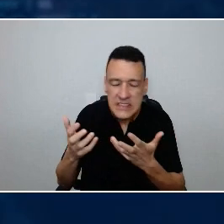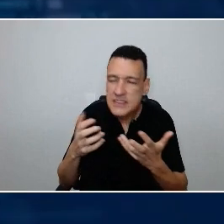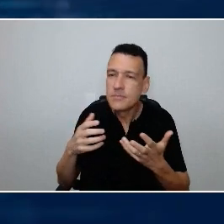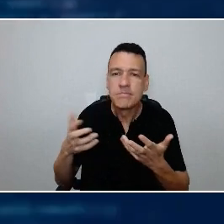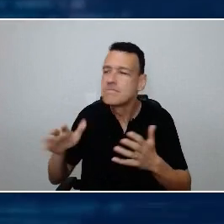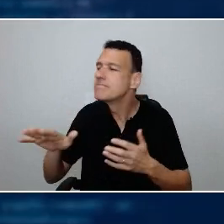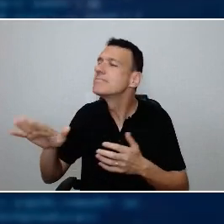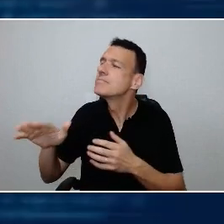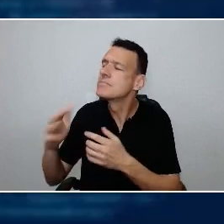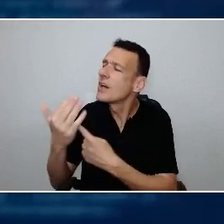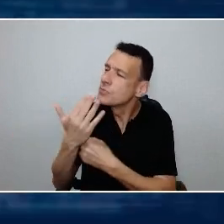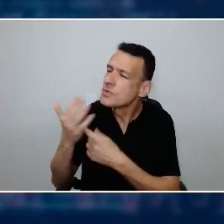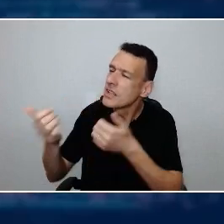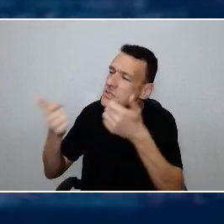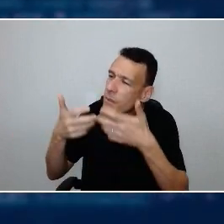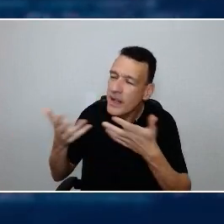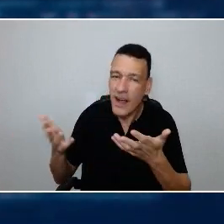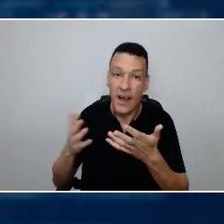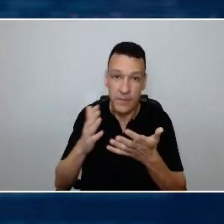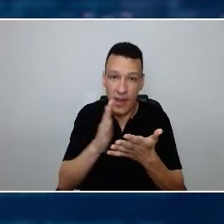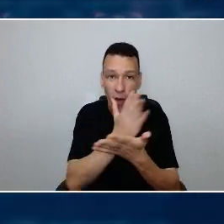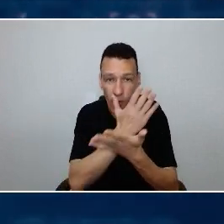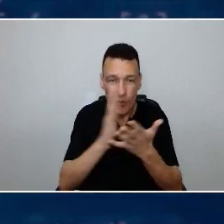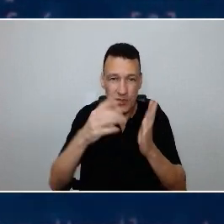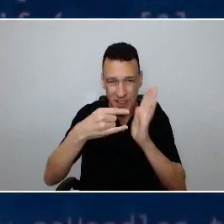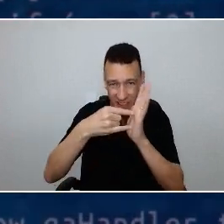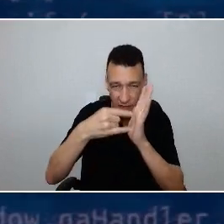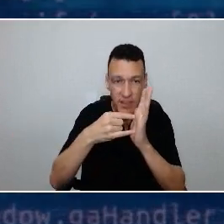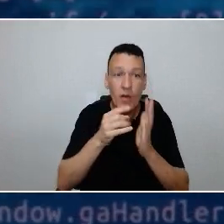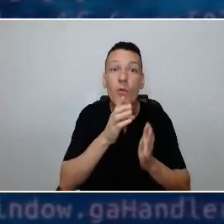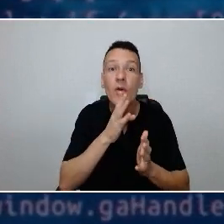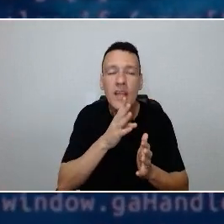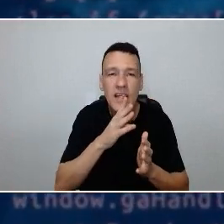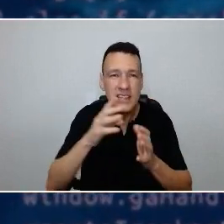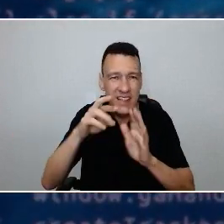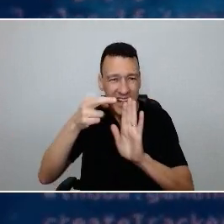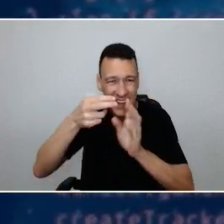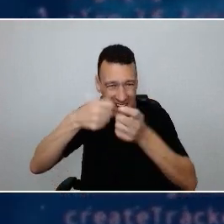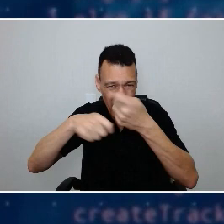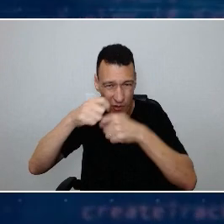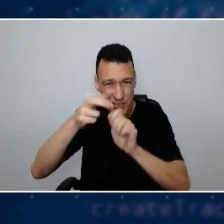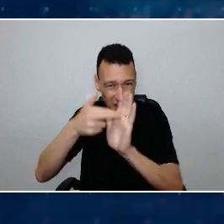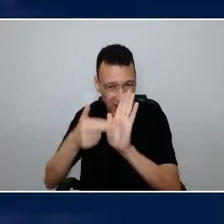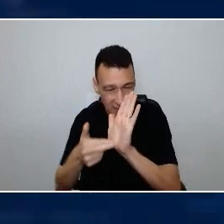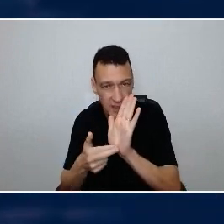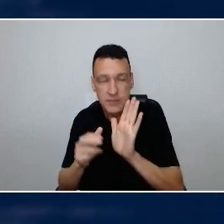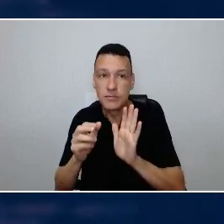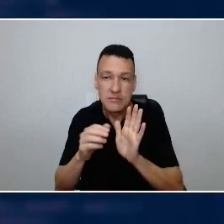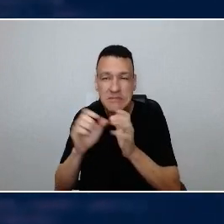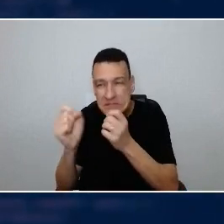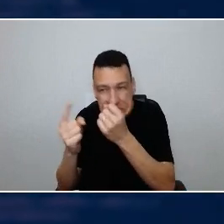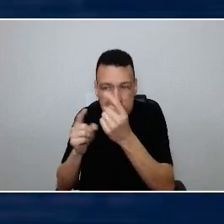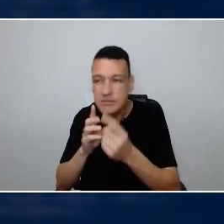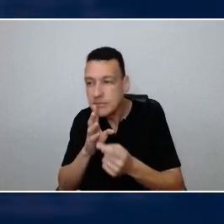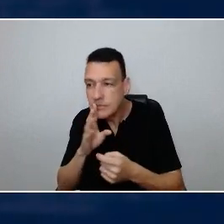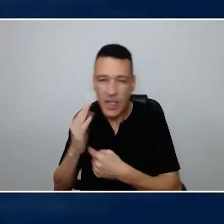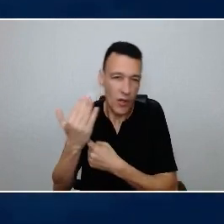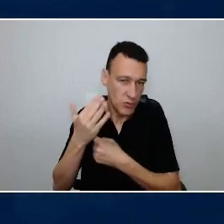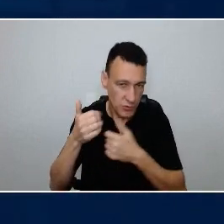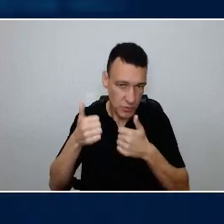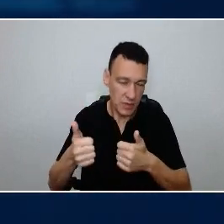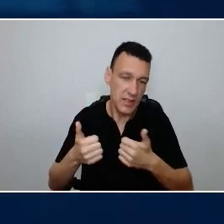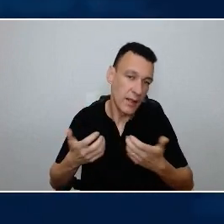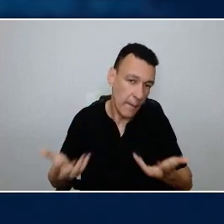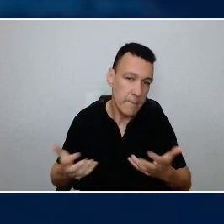tinham alguns poucos dvos que dominavam as regras de negócio regras duplicadas né porque tem a regra da aplicação na hora que você vai construir uma Dash na hora que você vai construir uma extração de